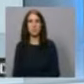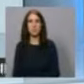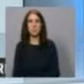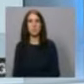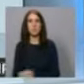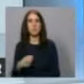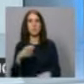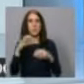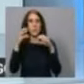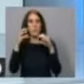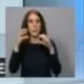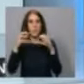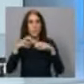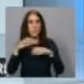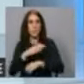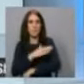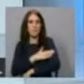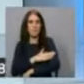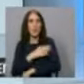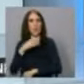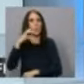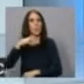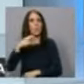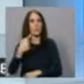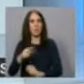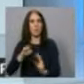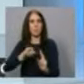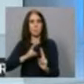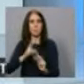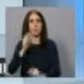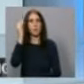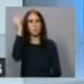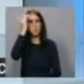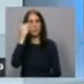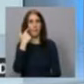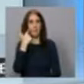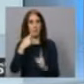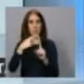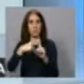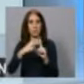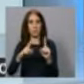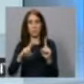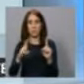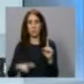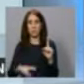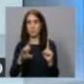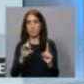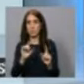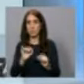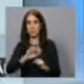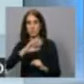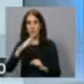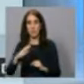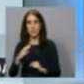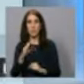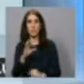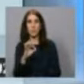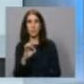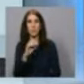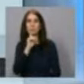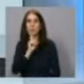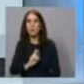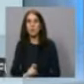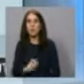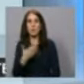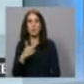fraca ou chuvisco. Para o interior, reparar que as temperaturas desceram até aos 6 graus na Serra, 8 na Guarda e 11 em